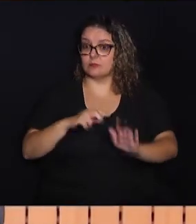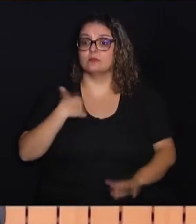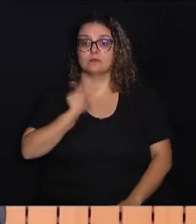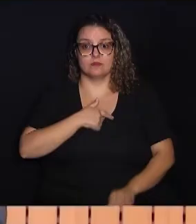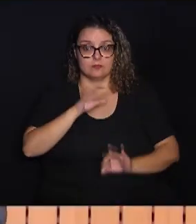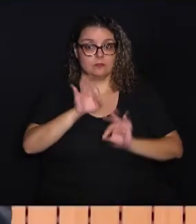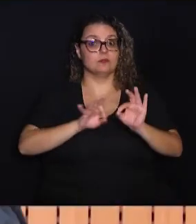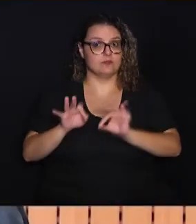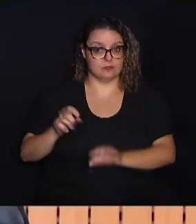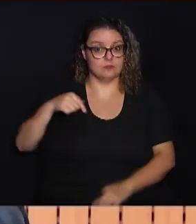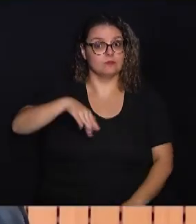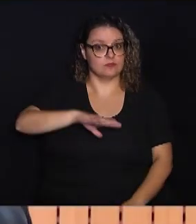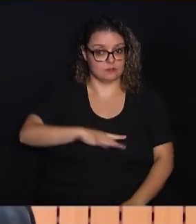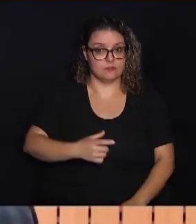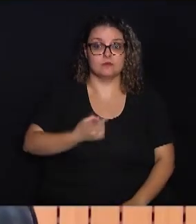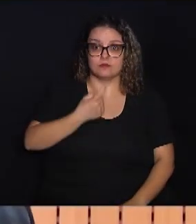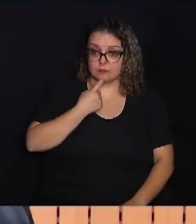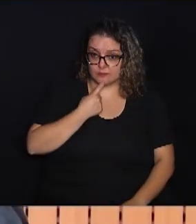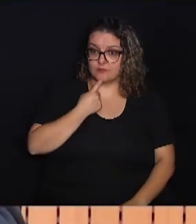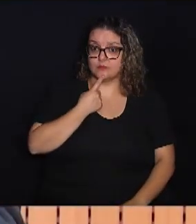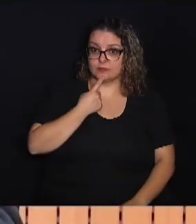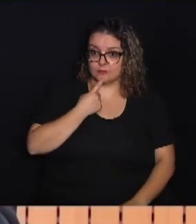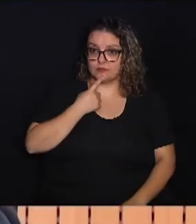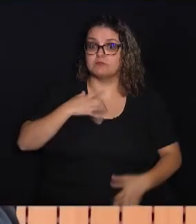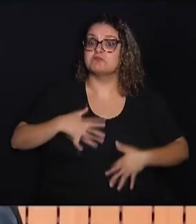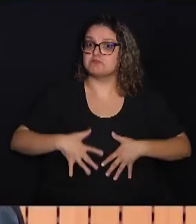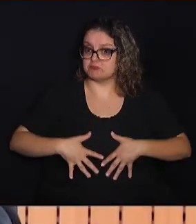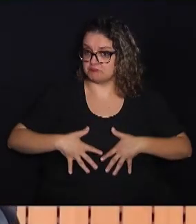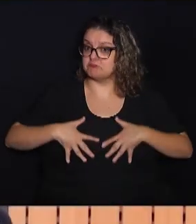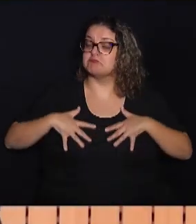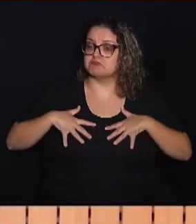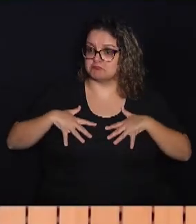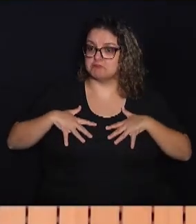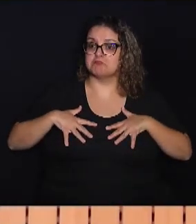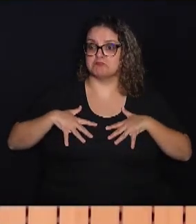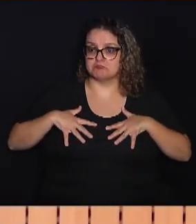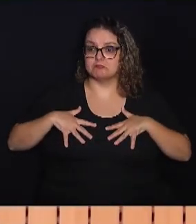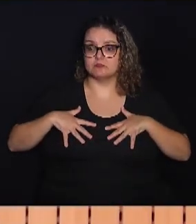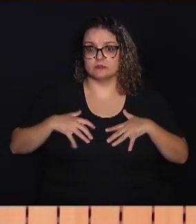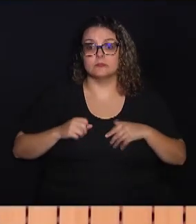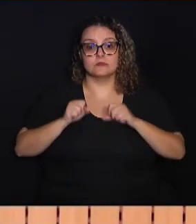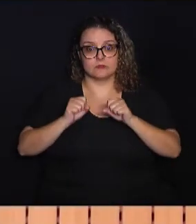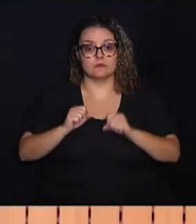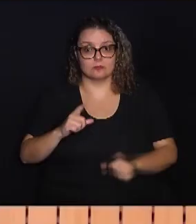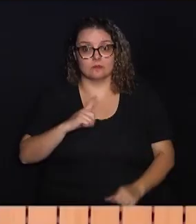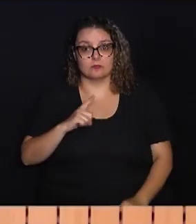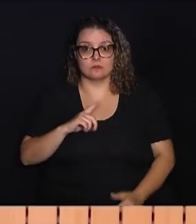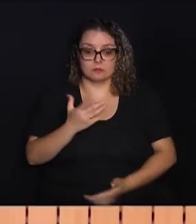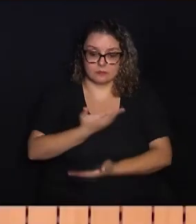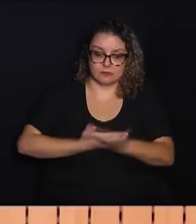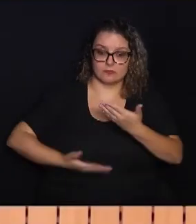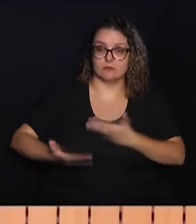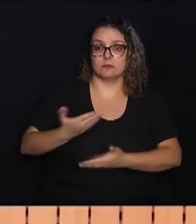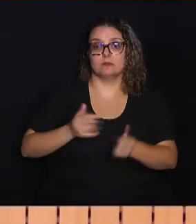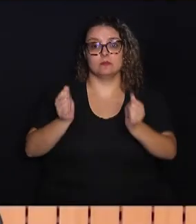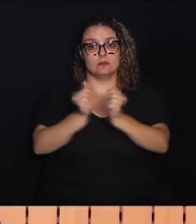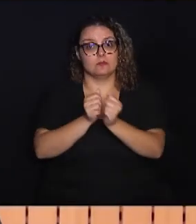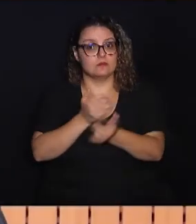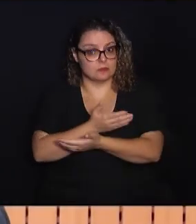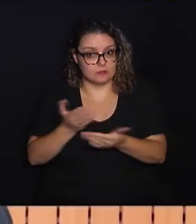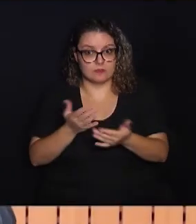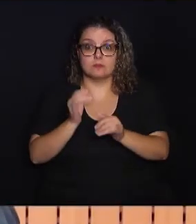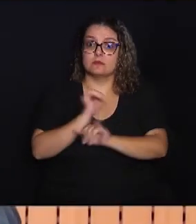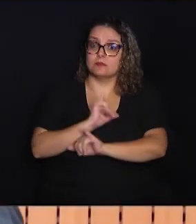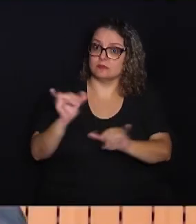projeto aqui na cidade de Campinas um orgulho eh poder ter compartilhado com vocês dessa